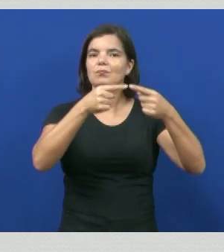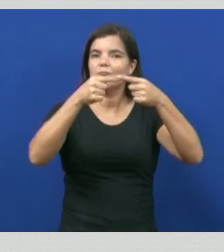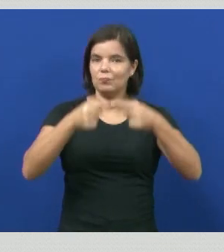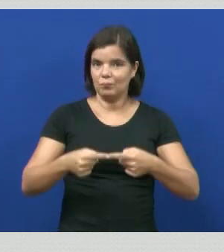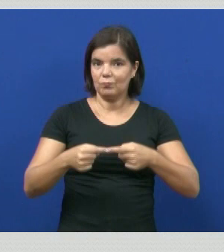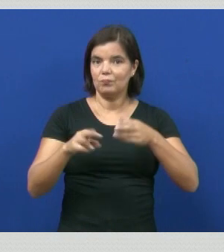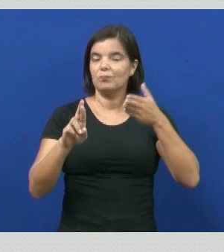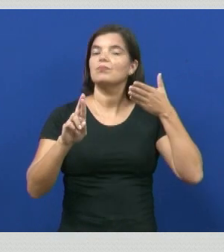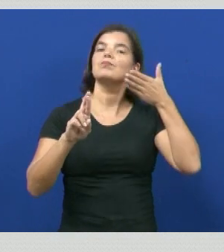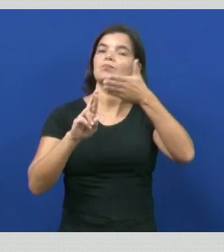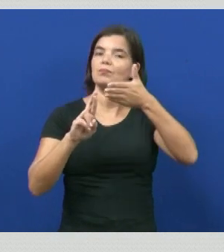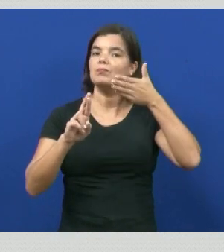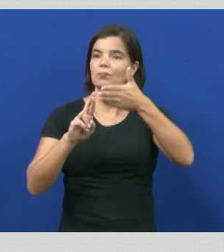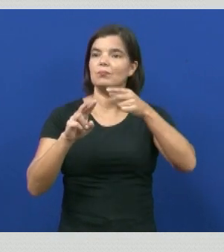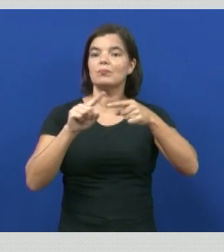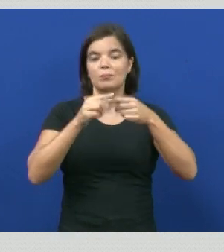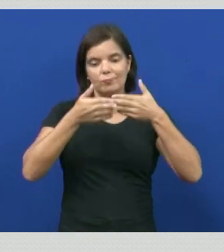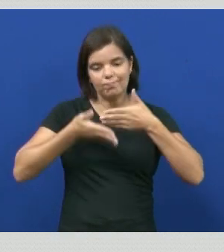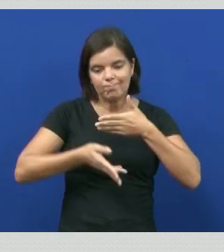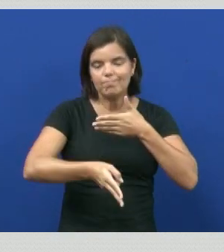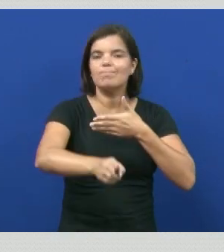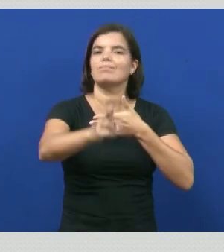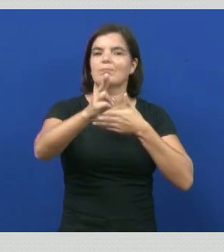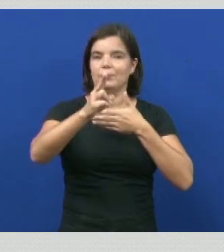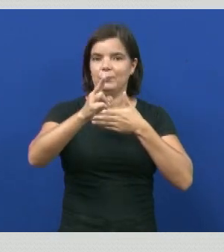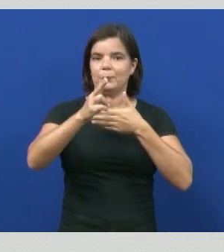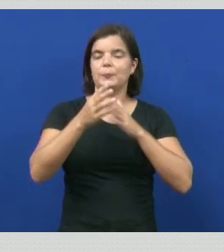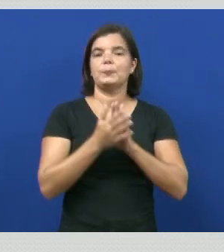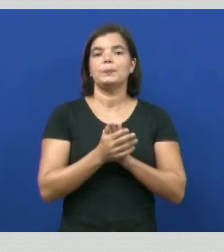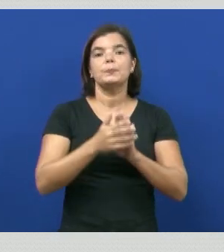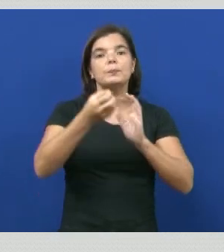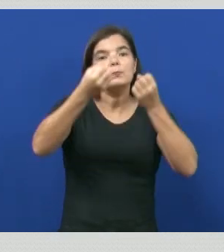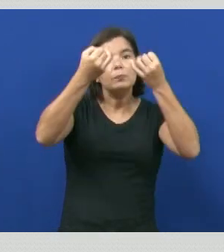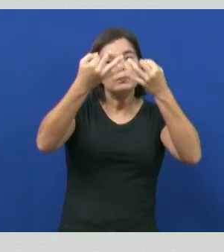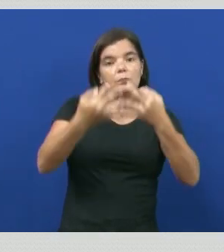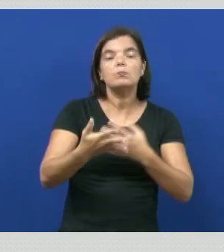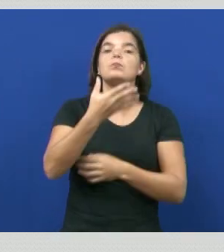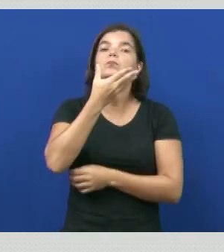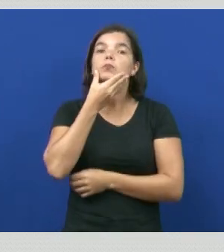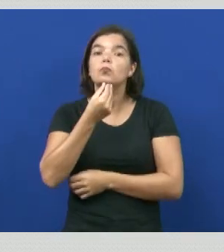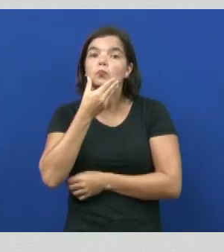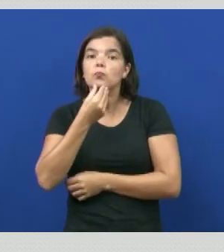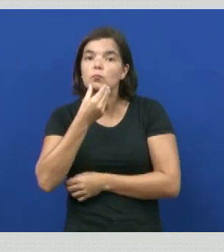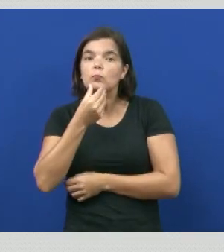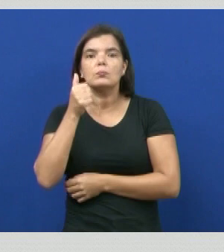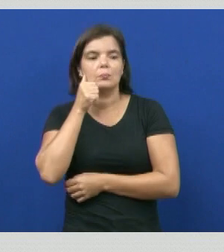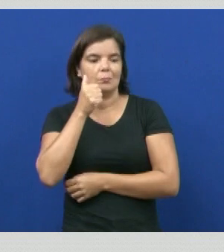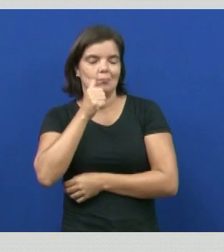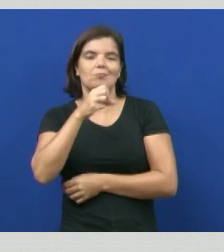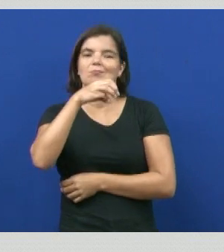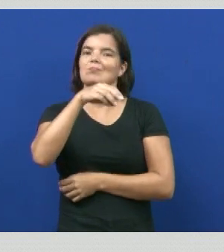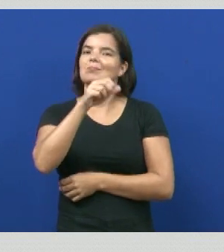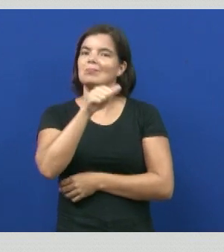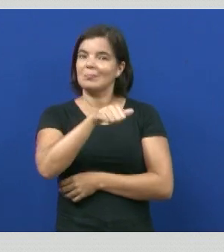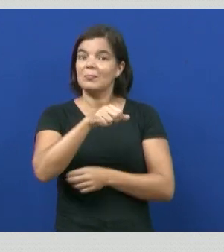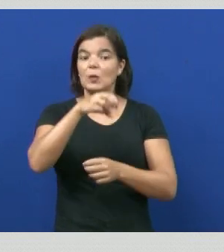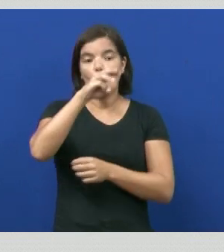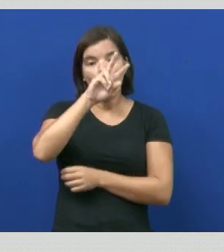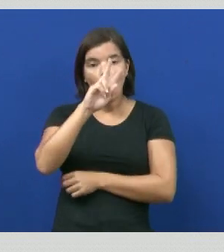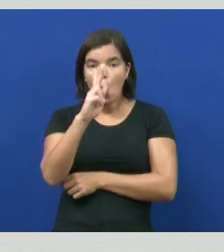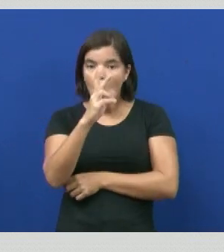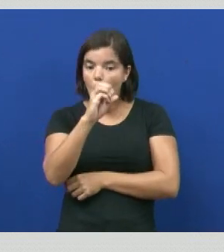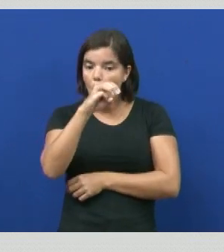a referencial e a sequencial. No trecho, explique isso ao homem, ponderou a mulher. A palavra homem está